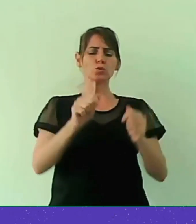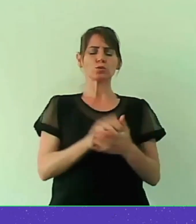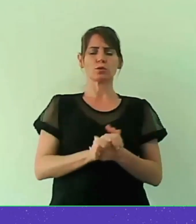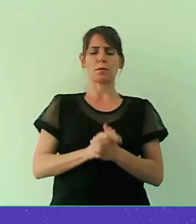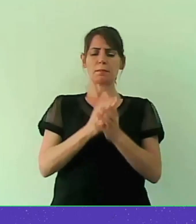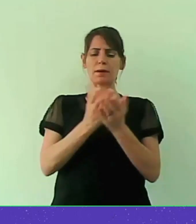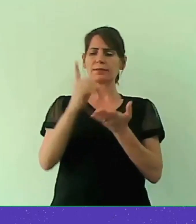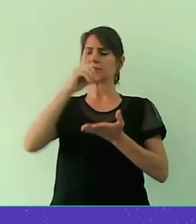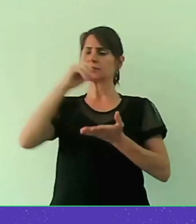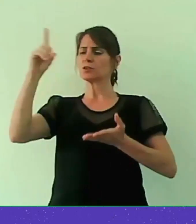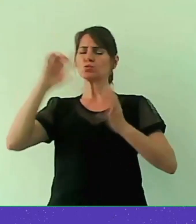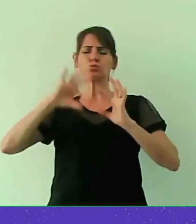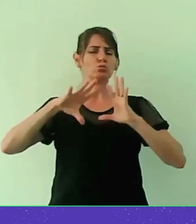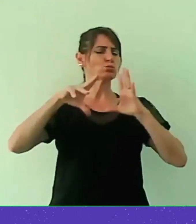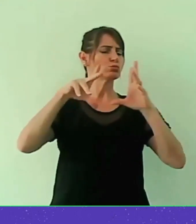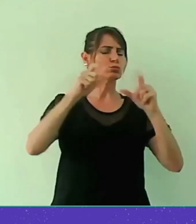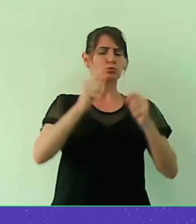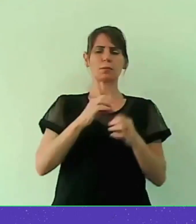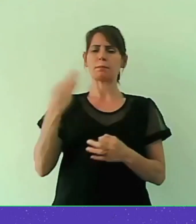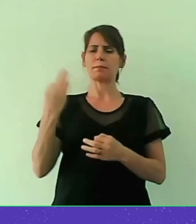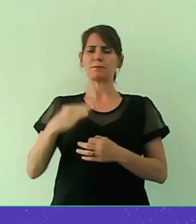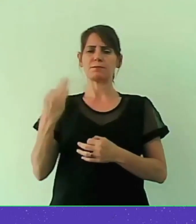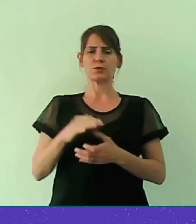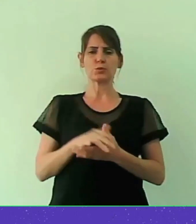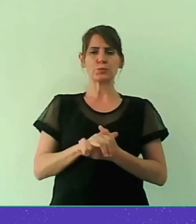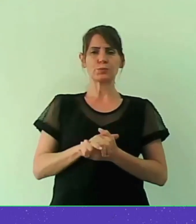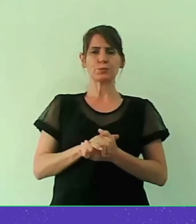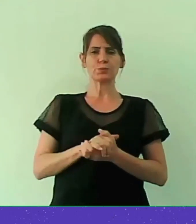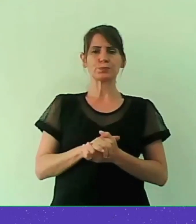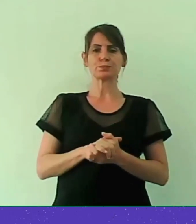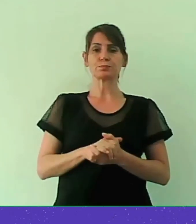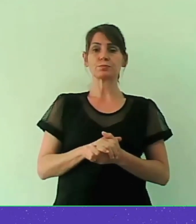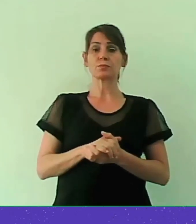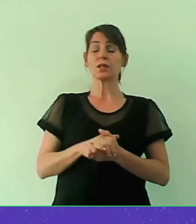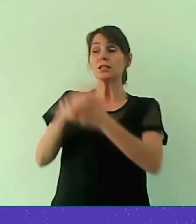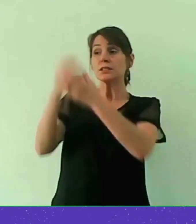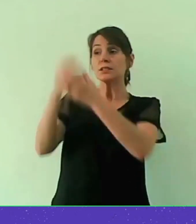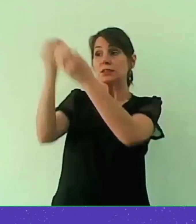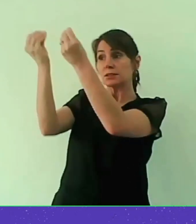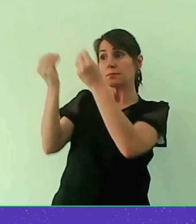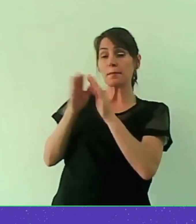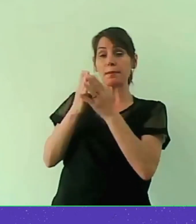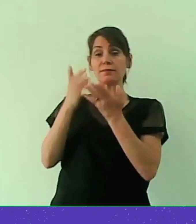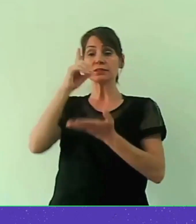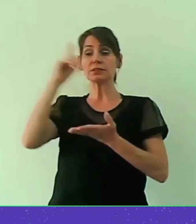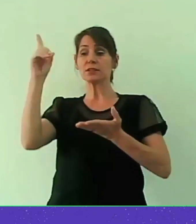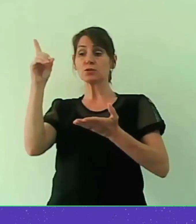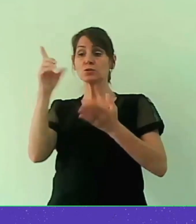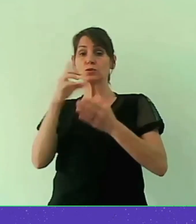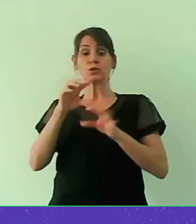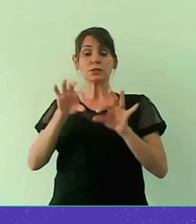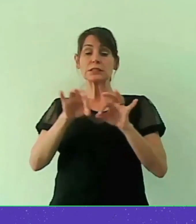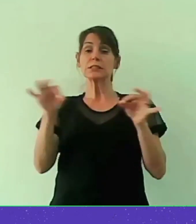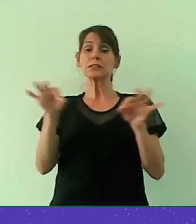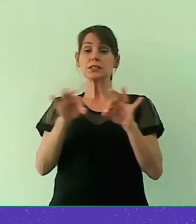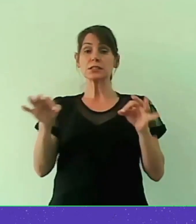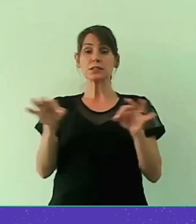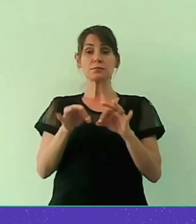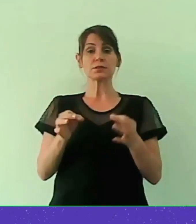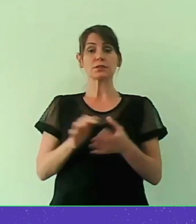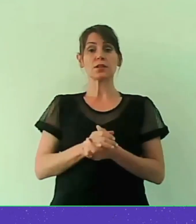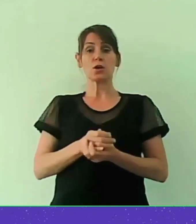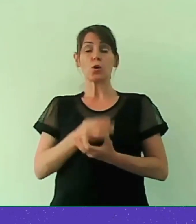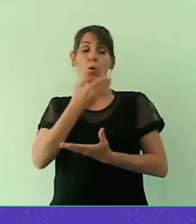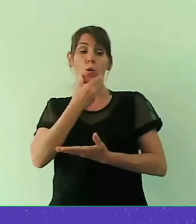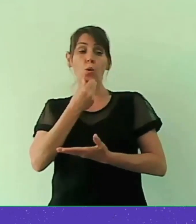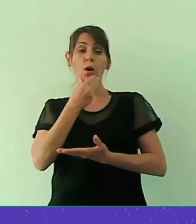Deus, e através de receber a palavra de Deus com simplicidade, o homem assim vivia.